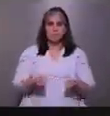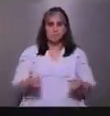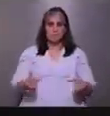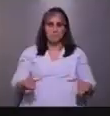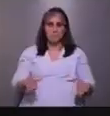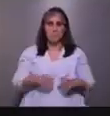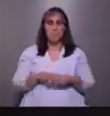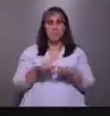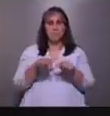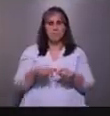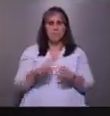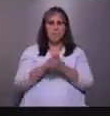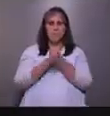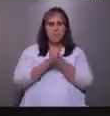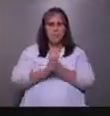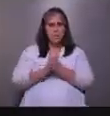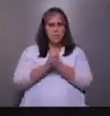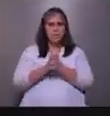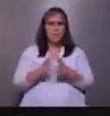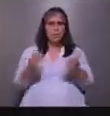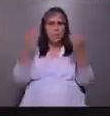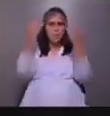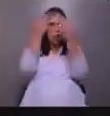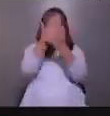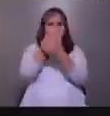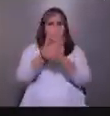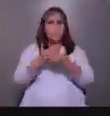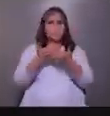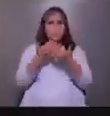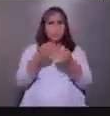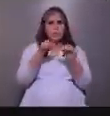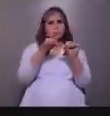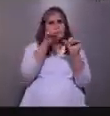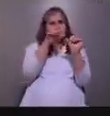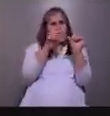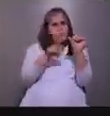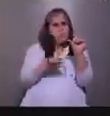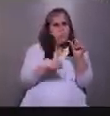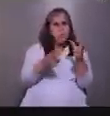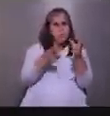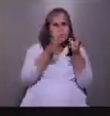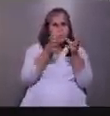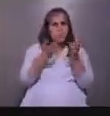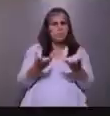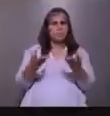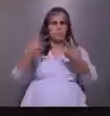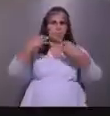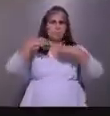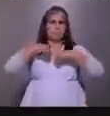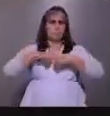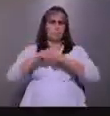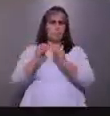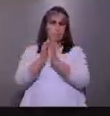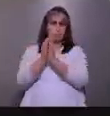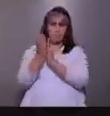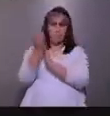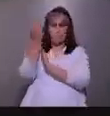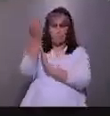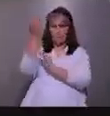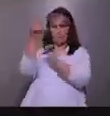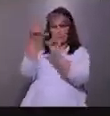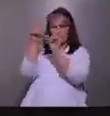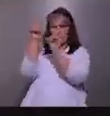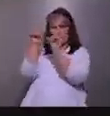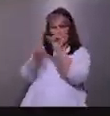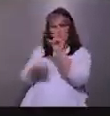nesta vigília noturna vamos escutar, meditar e acolher a palavra de Deus. A nossa celebração